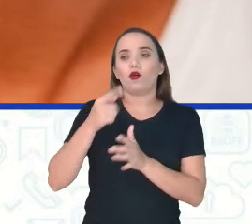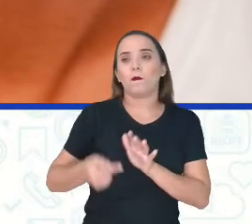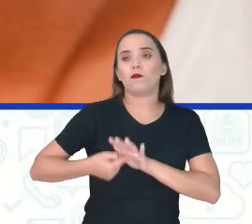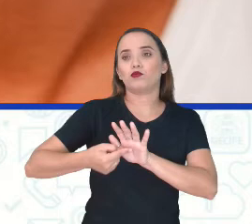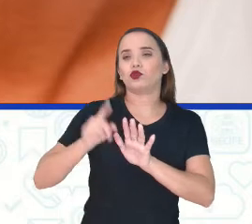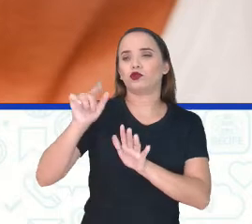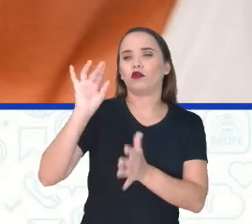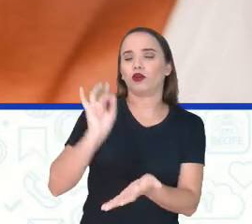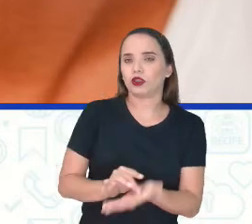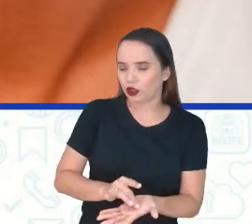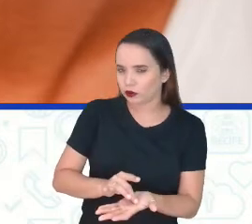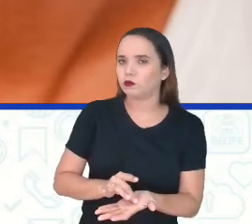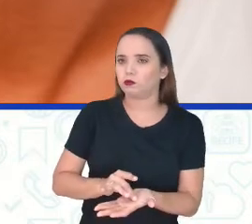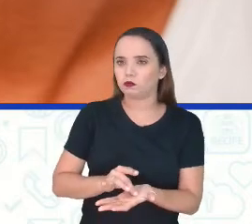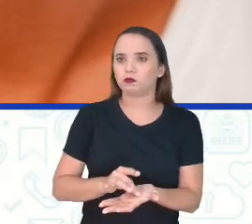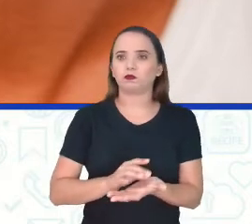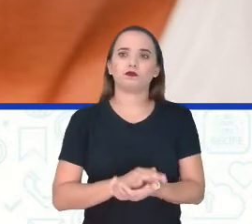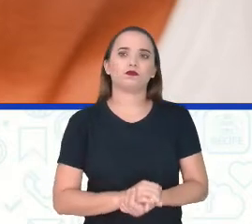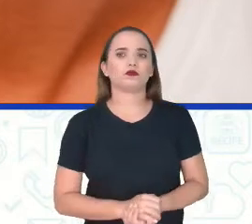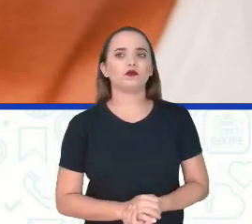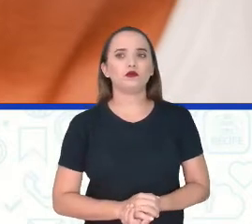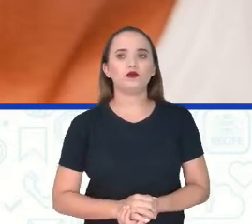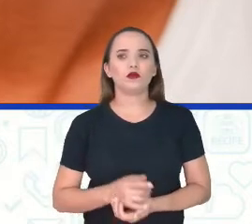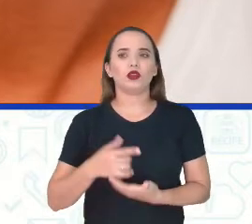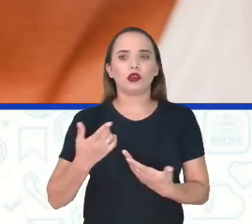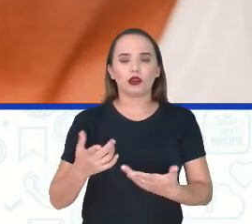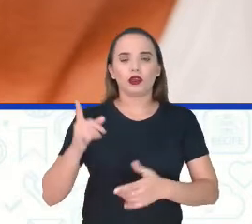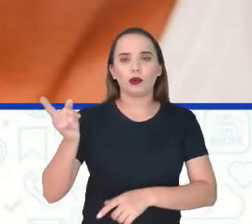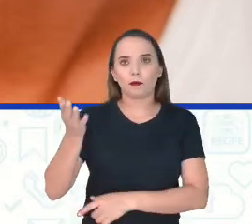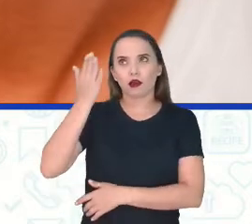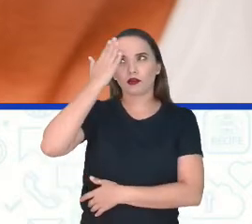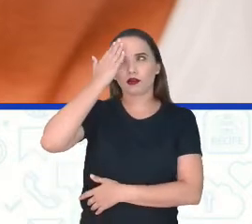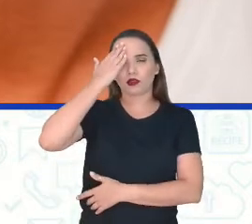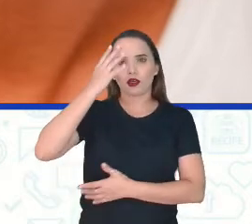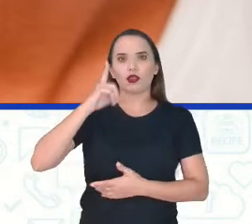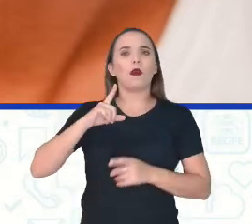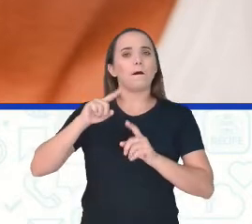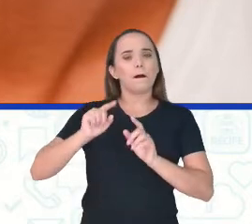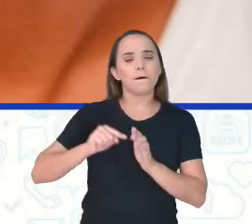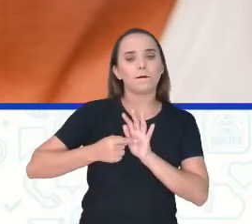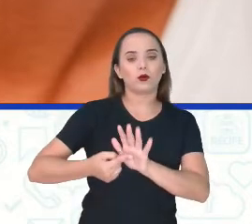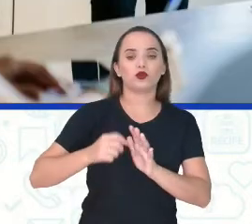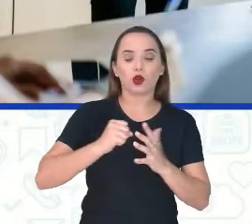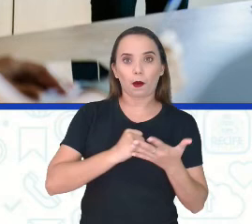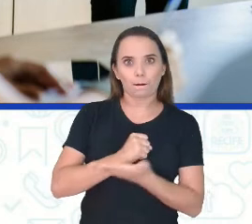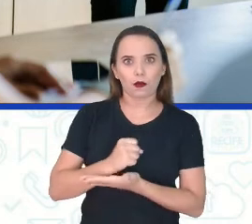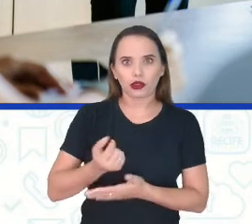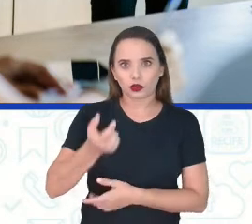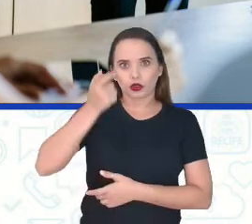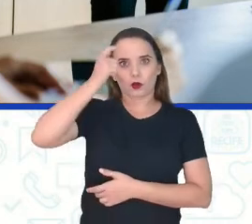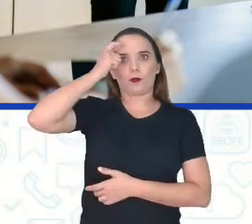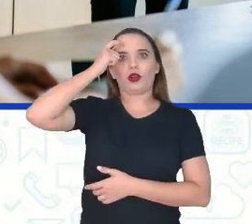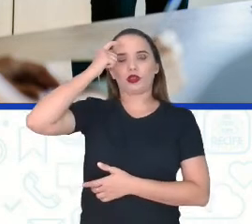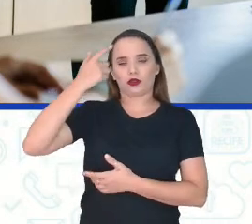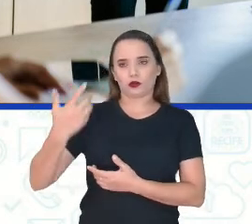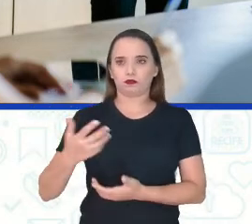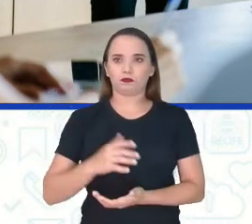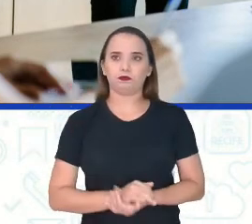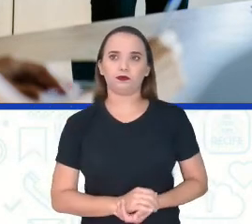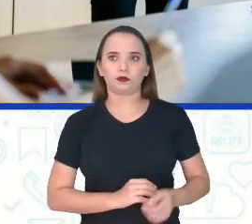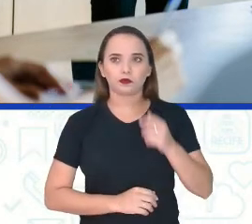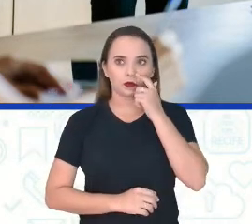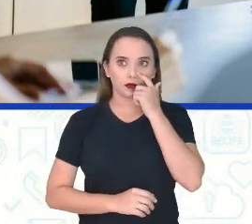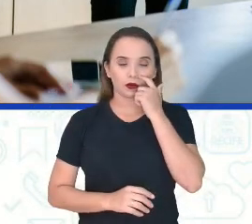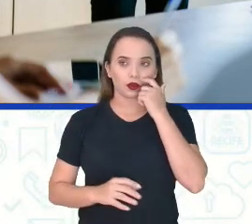ou seja, fomentando o entendimento, tá? Fundamentando essa compreensão. Através dos